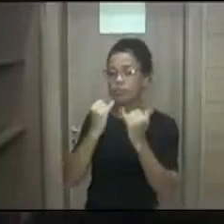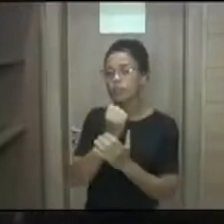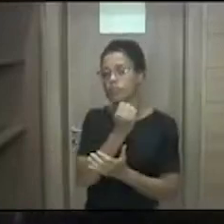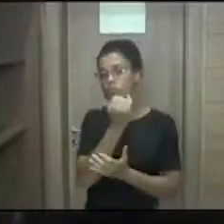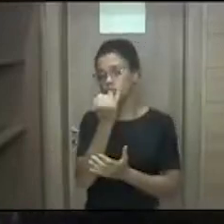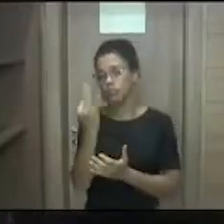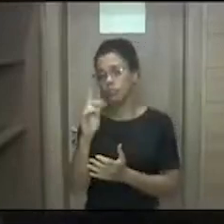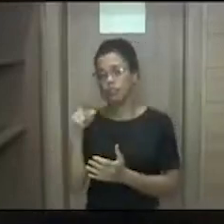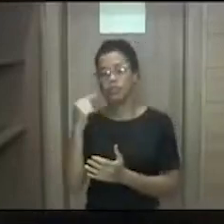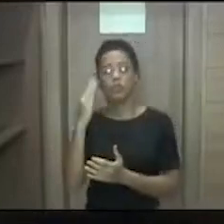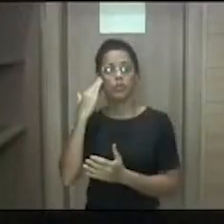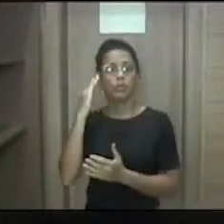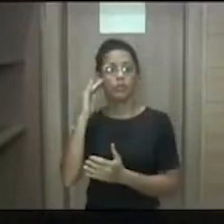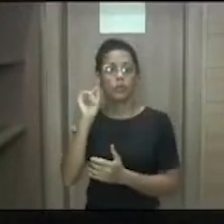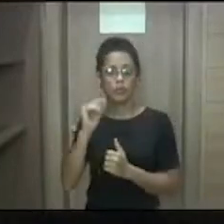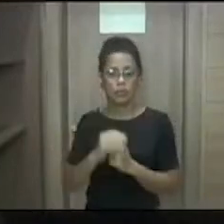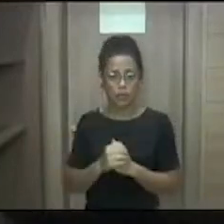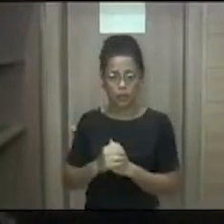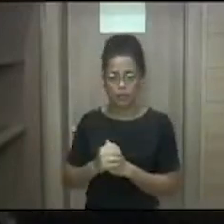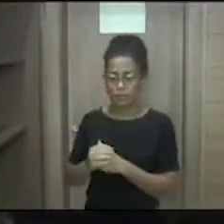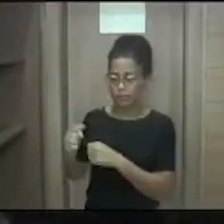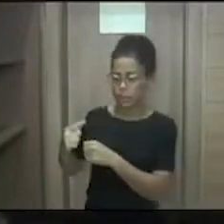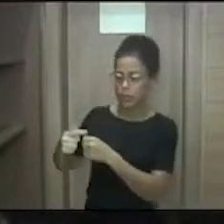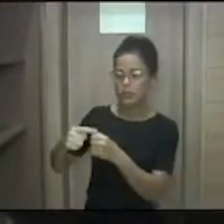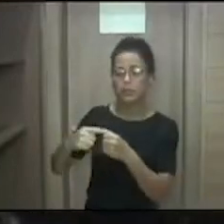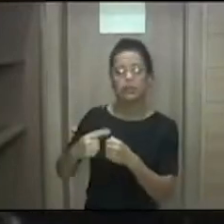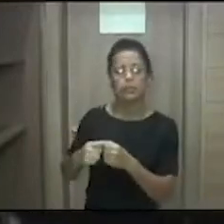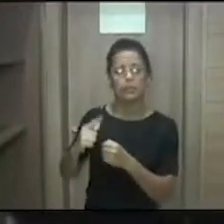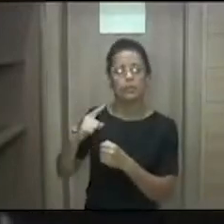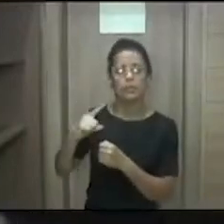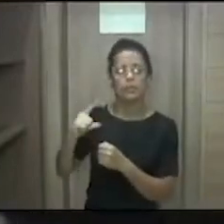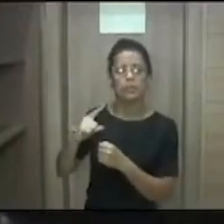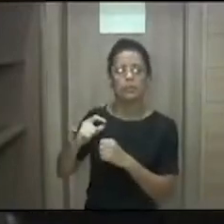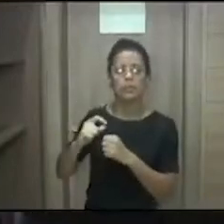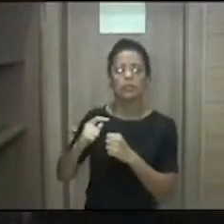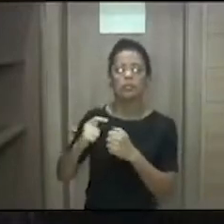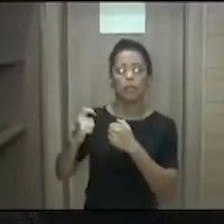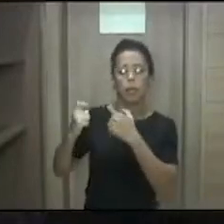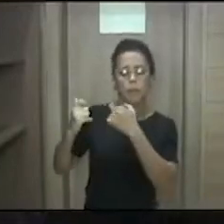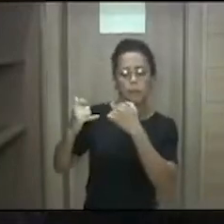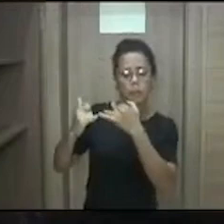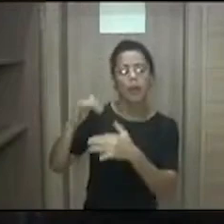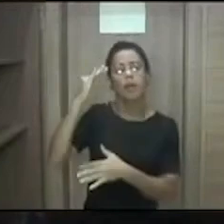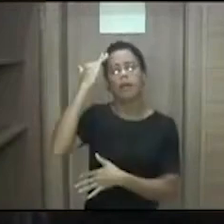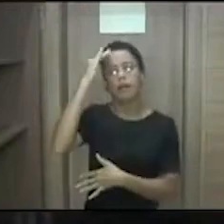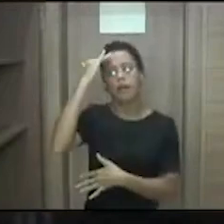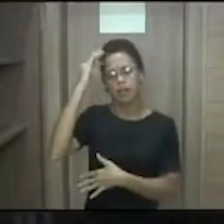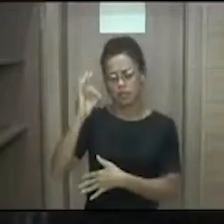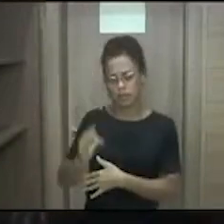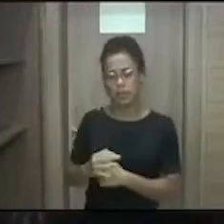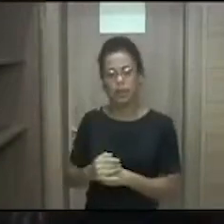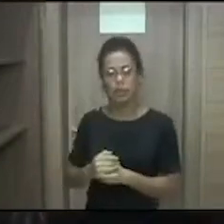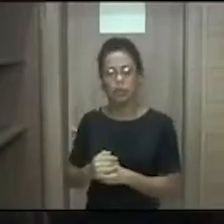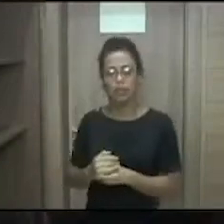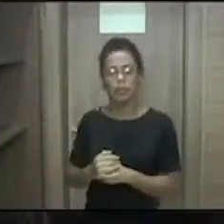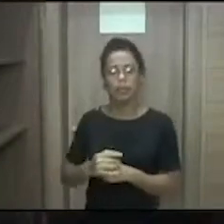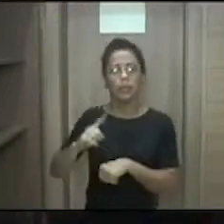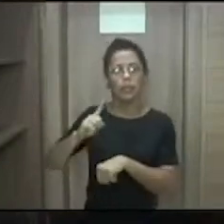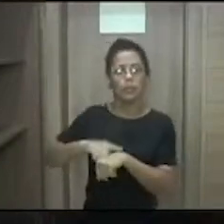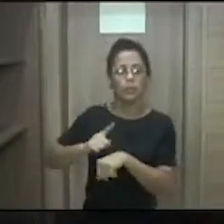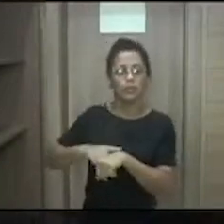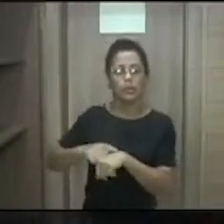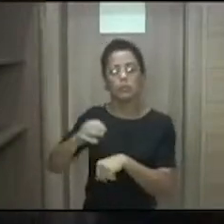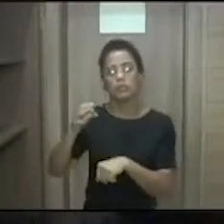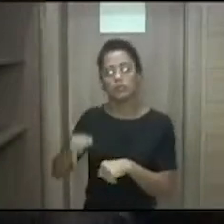observa que aqueles municípios que têm uma delimitação clara, né, das lojas, da etapa de logística, do tempo de entrega da